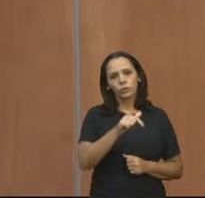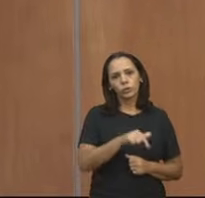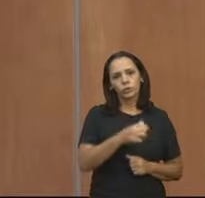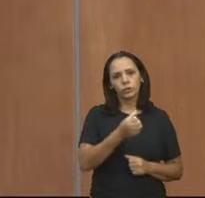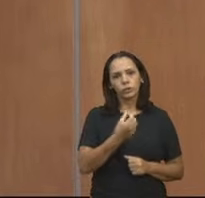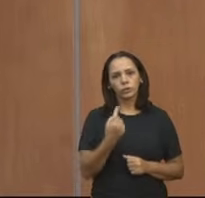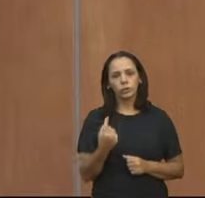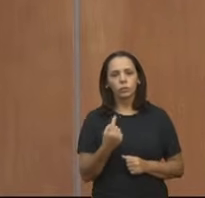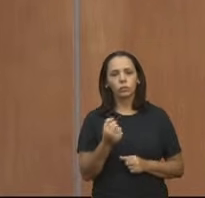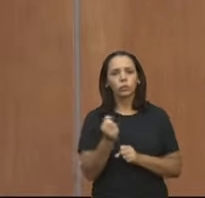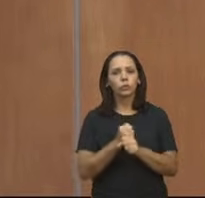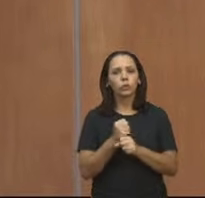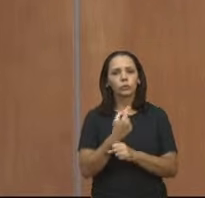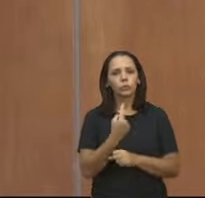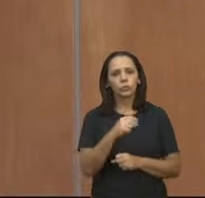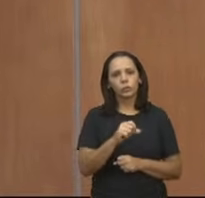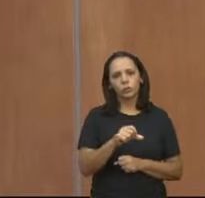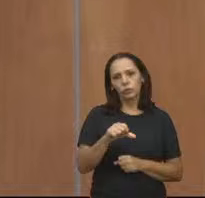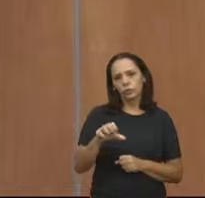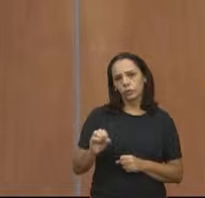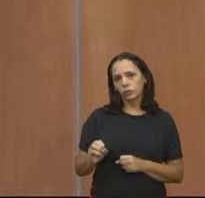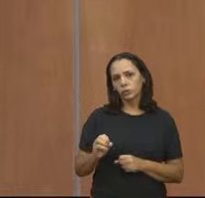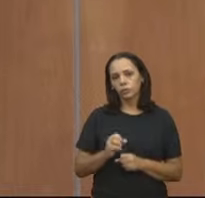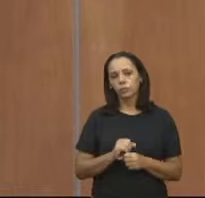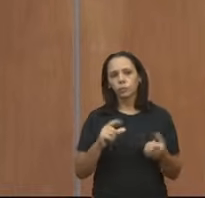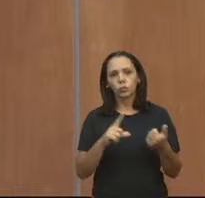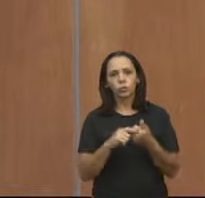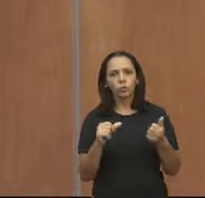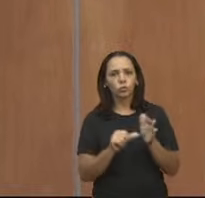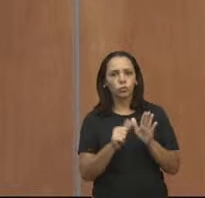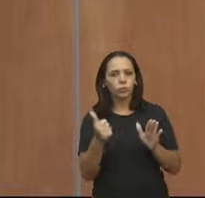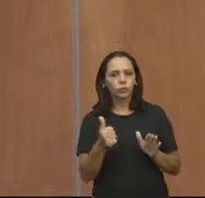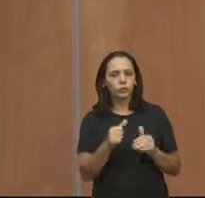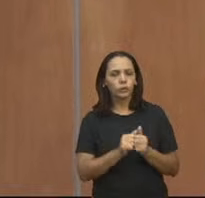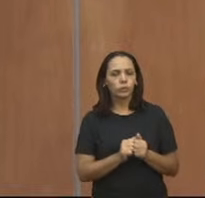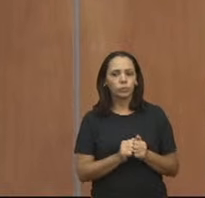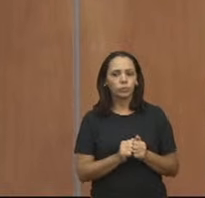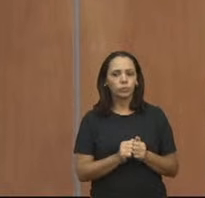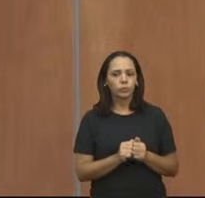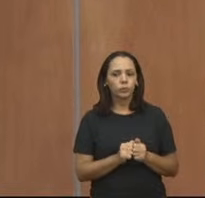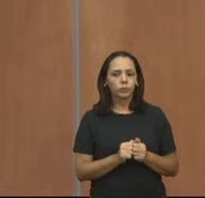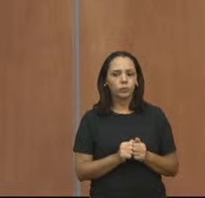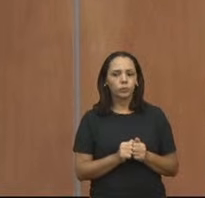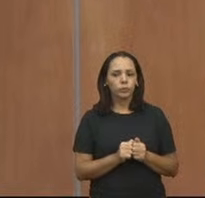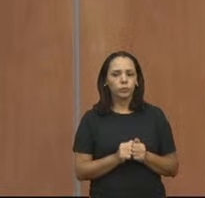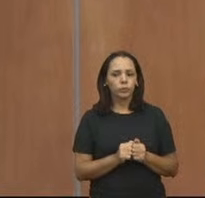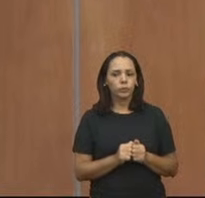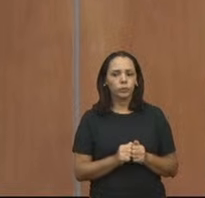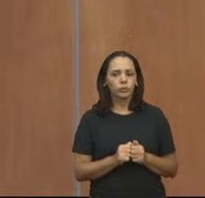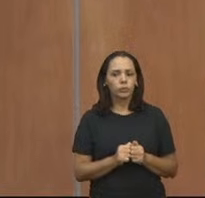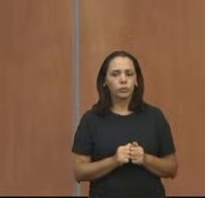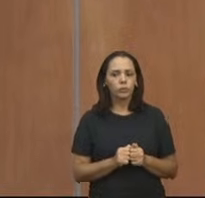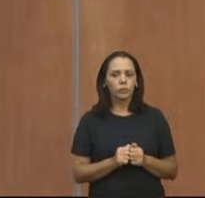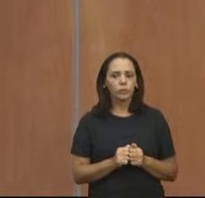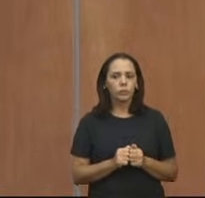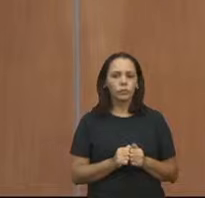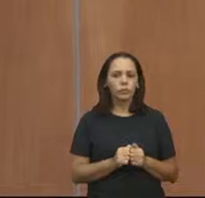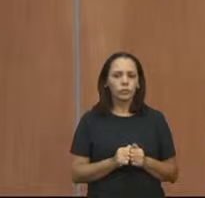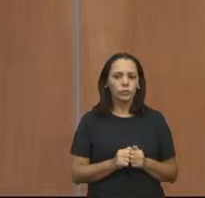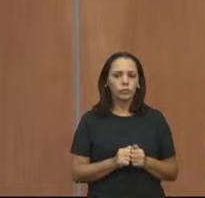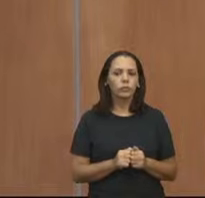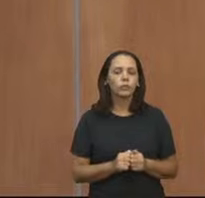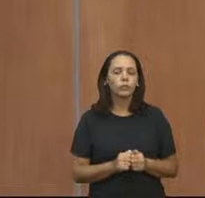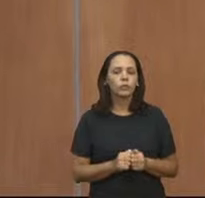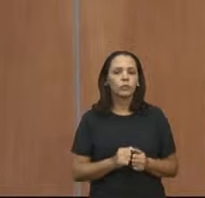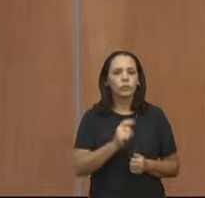2.761, de 1990, e do artigo 1º das suas disposições transitórias, que